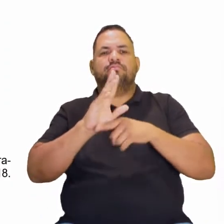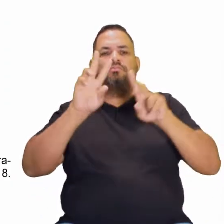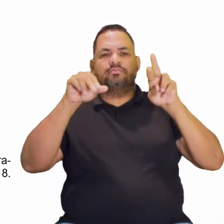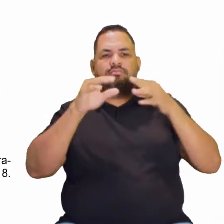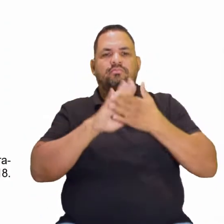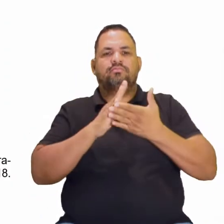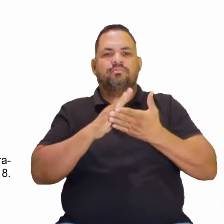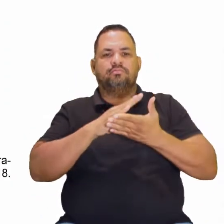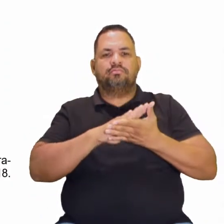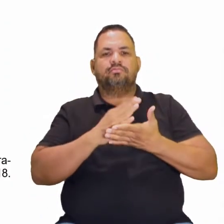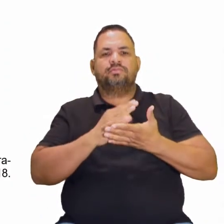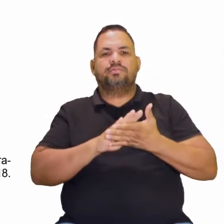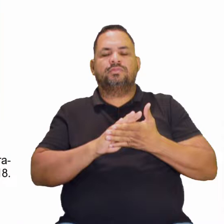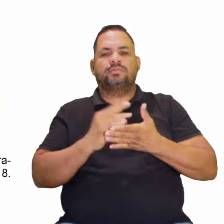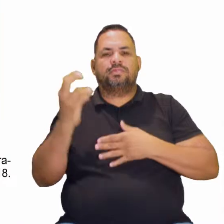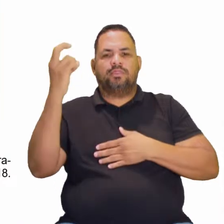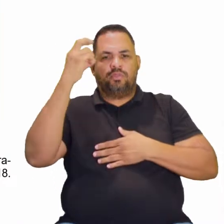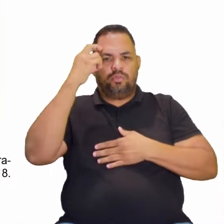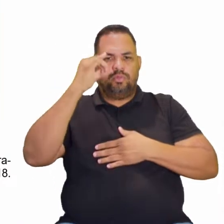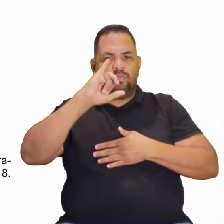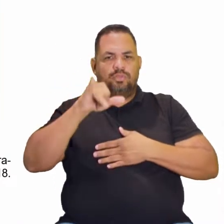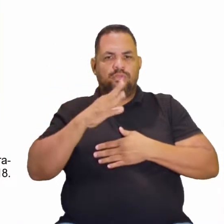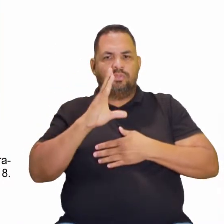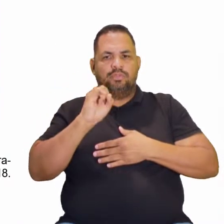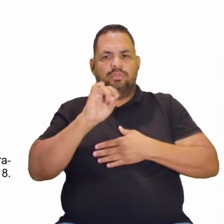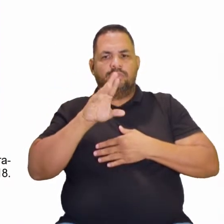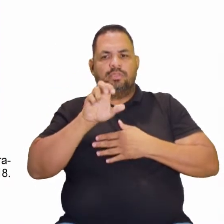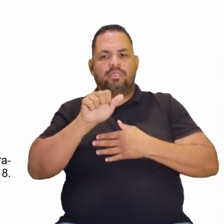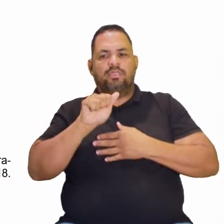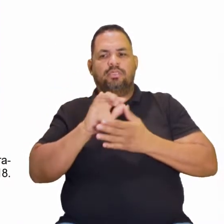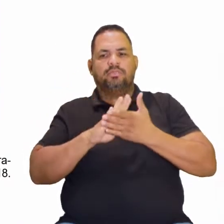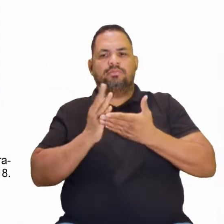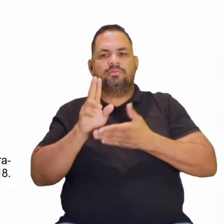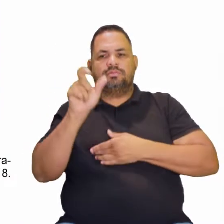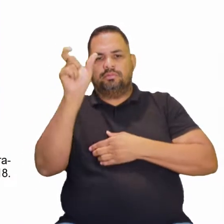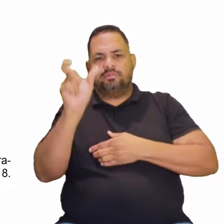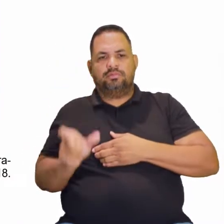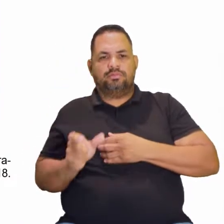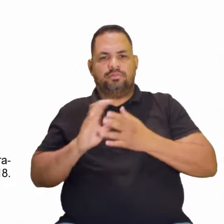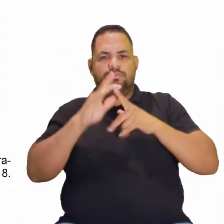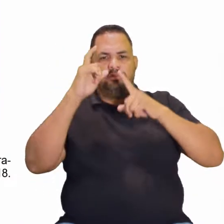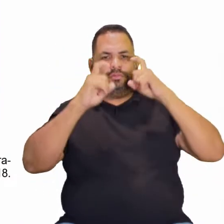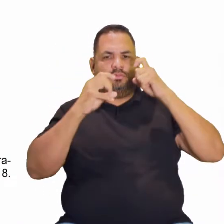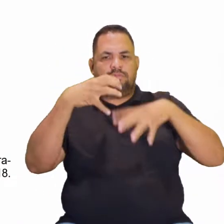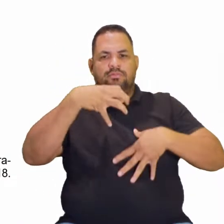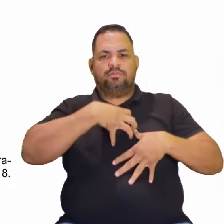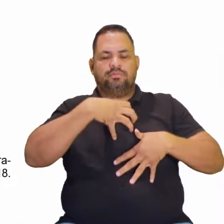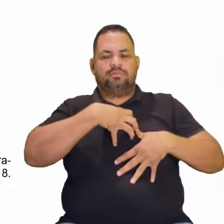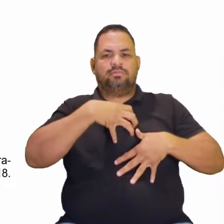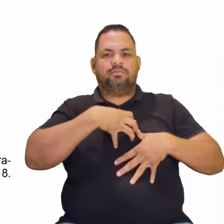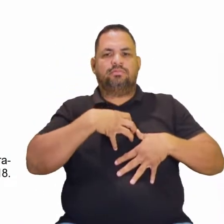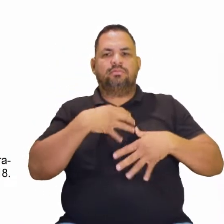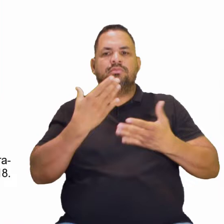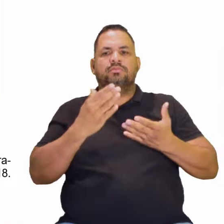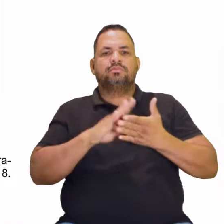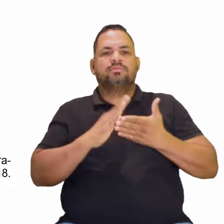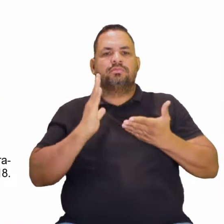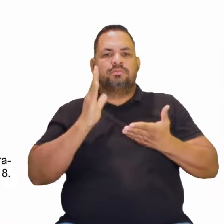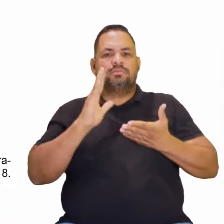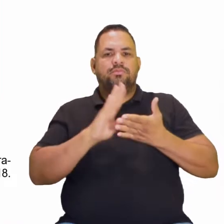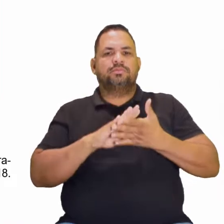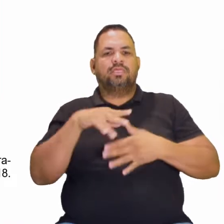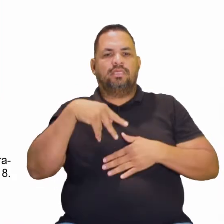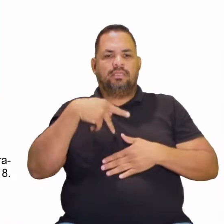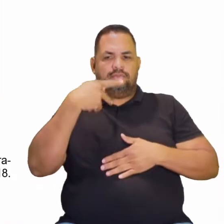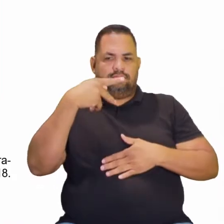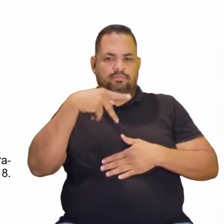extraídos da cultura judaica e seus personagens são expressões do sentimento de compaixão, que já